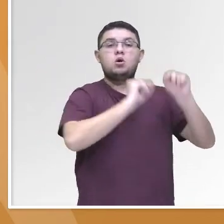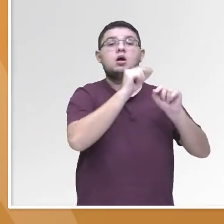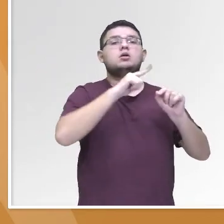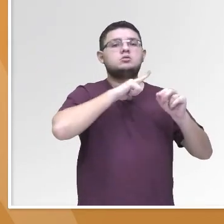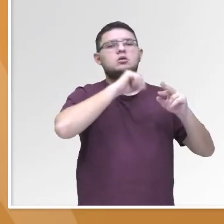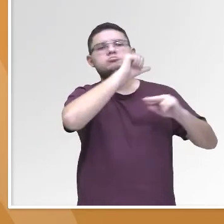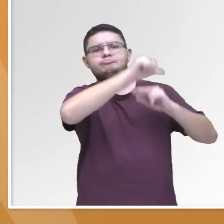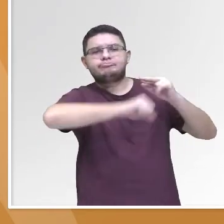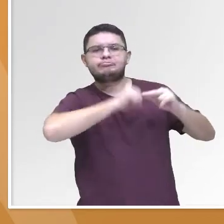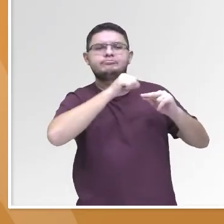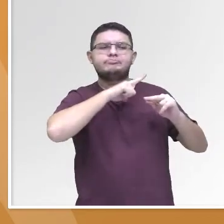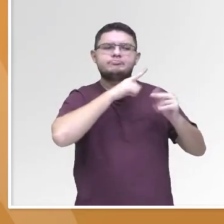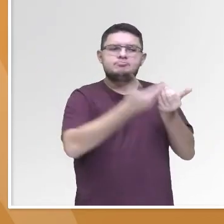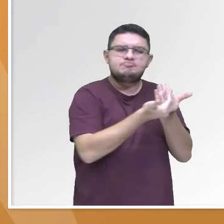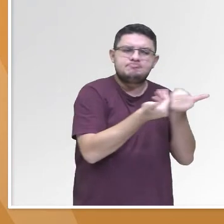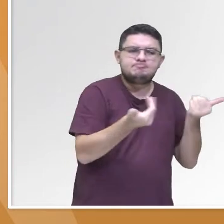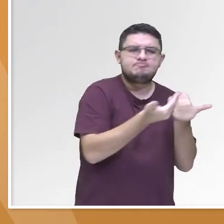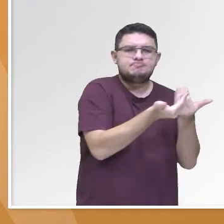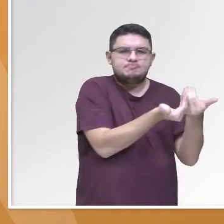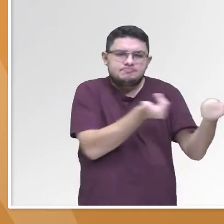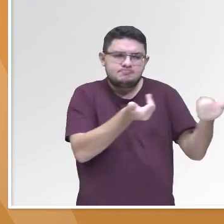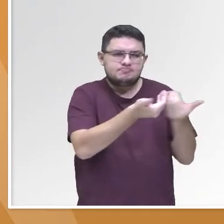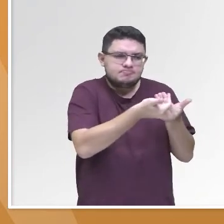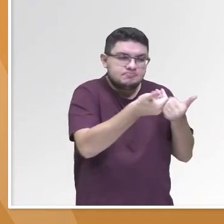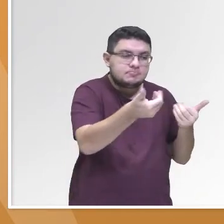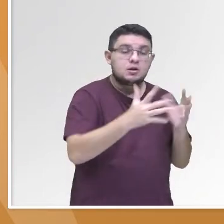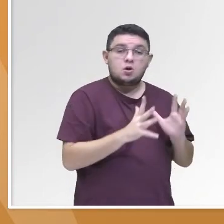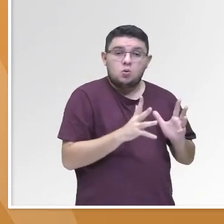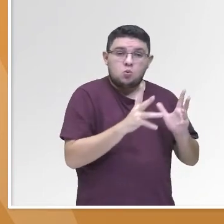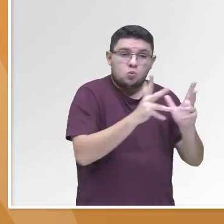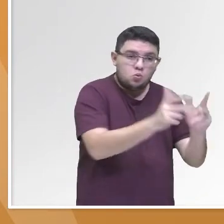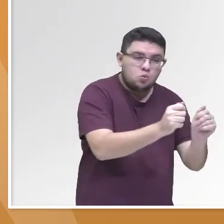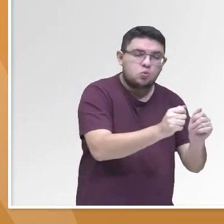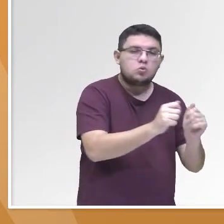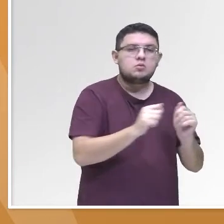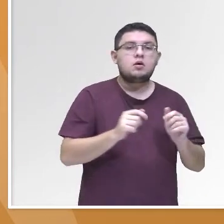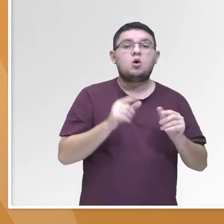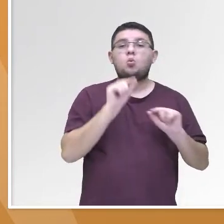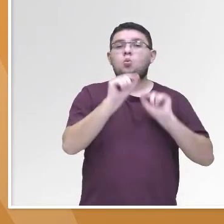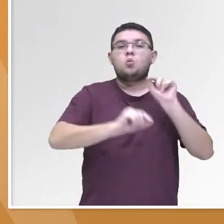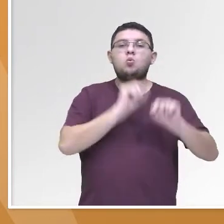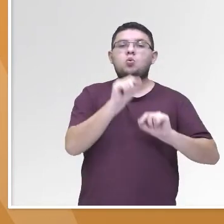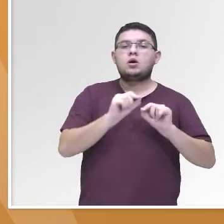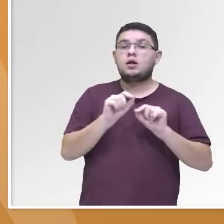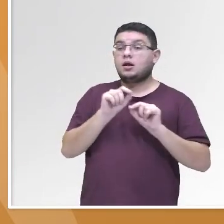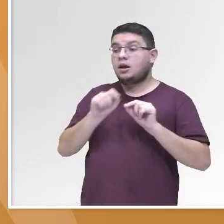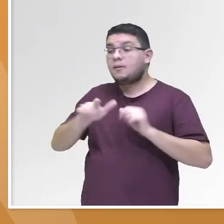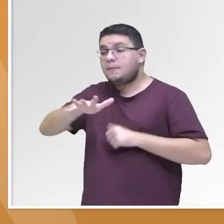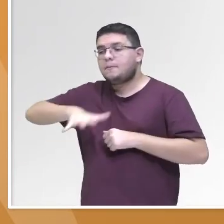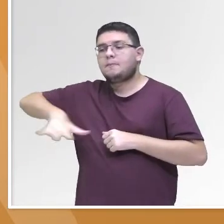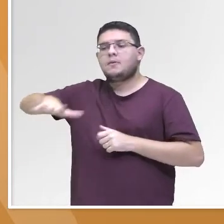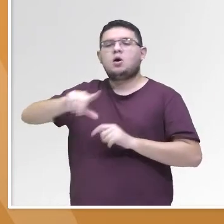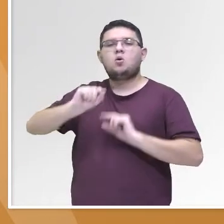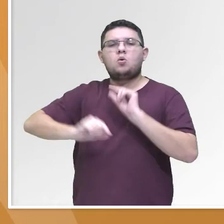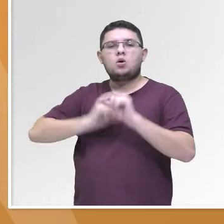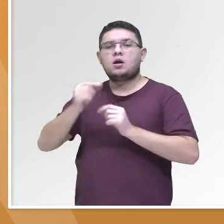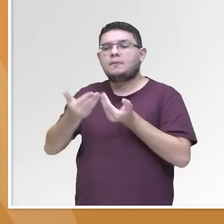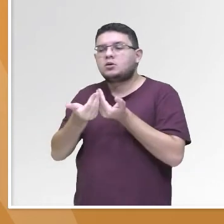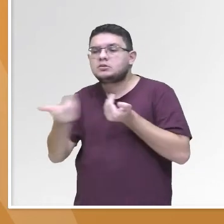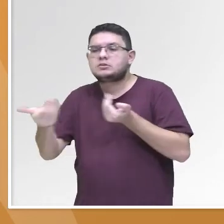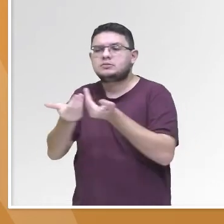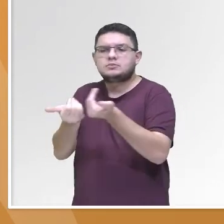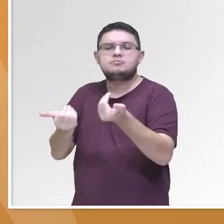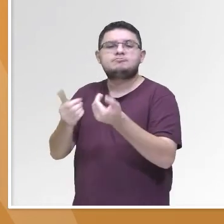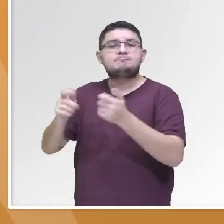aquele material separado, né? Aí ocorre a reciclagem do material que pode reciclar, né? Do resíduo do